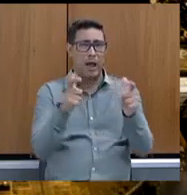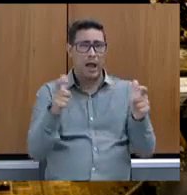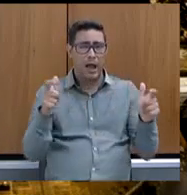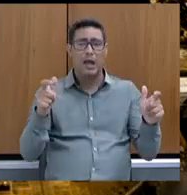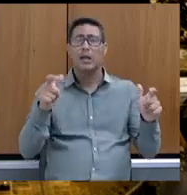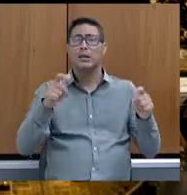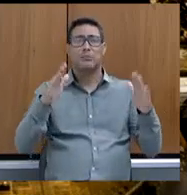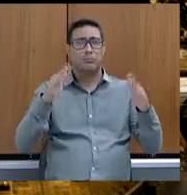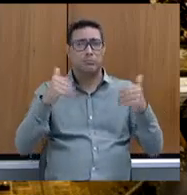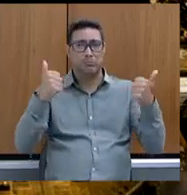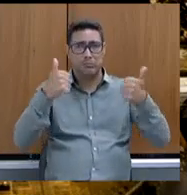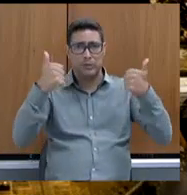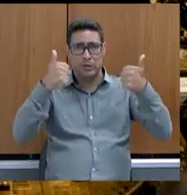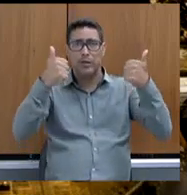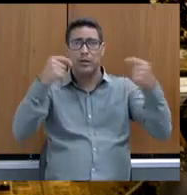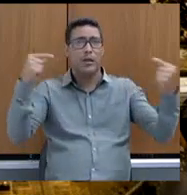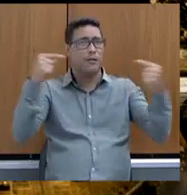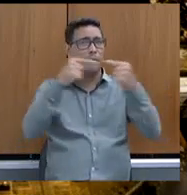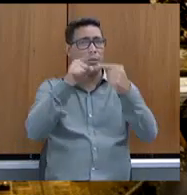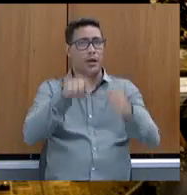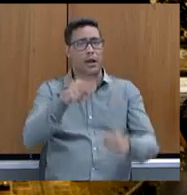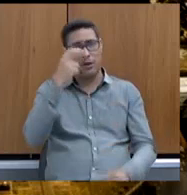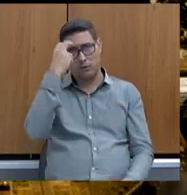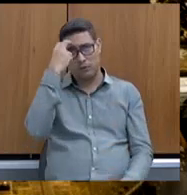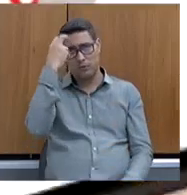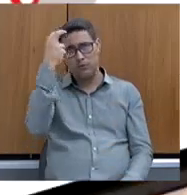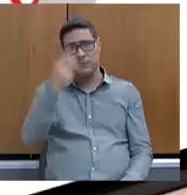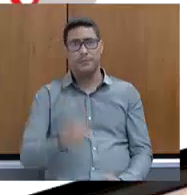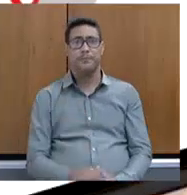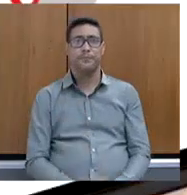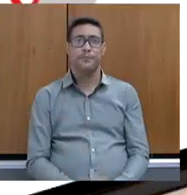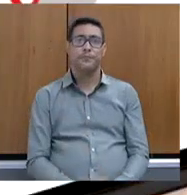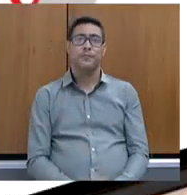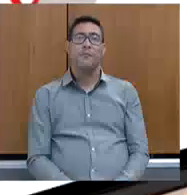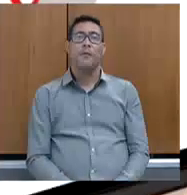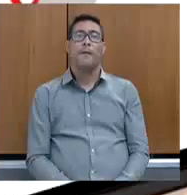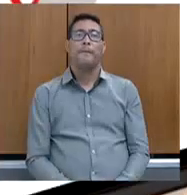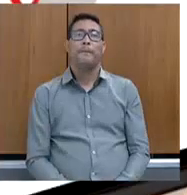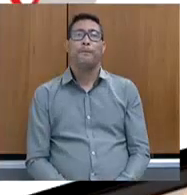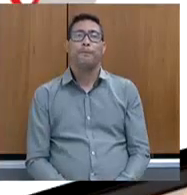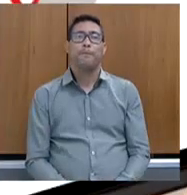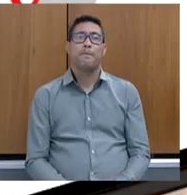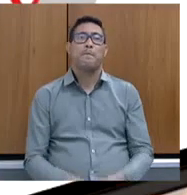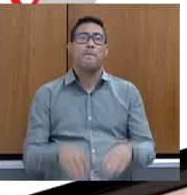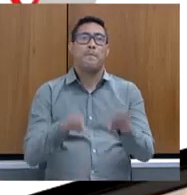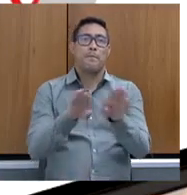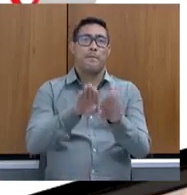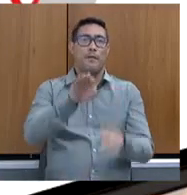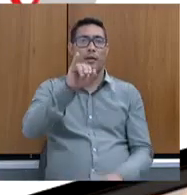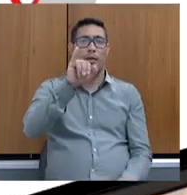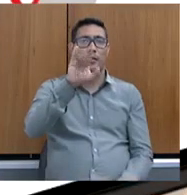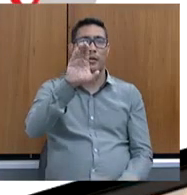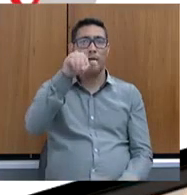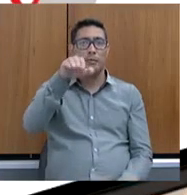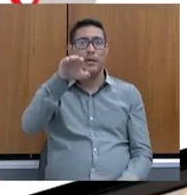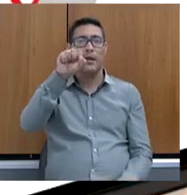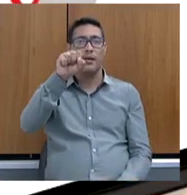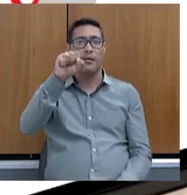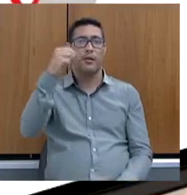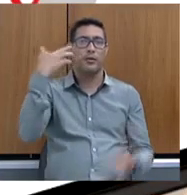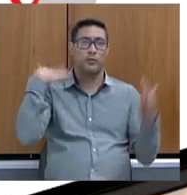vocação eu acredito nela que a cultura pode passar os semestre turismo 11 milhões